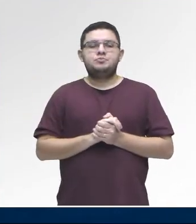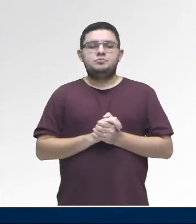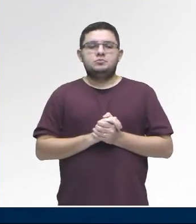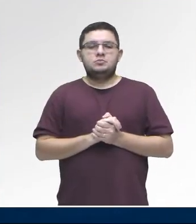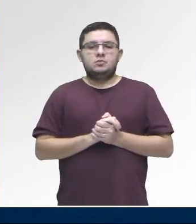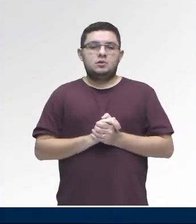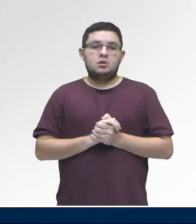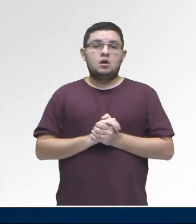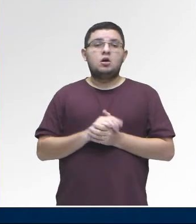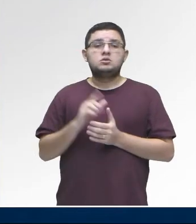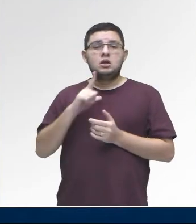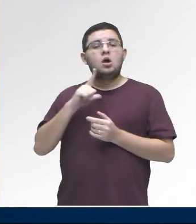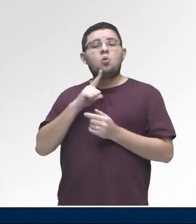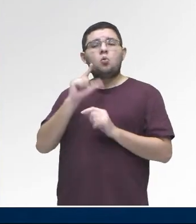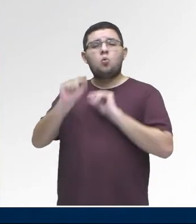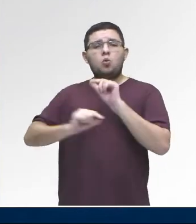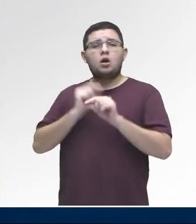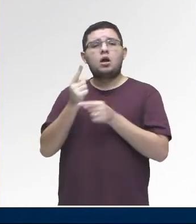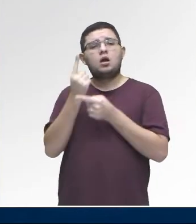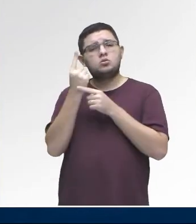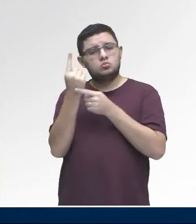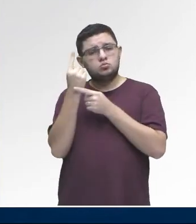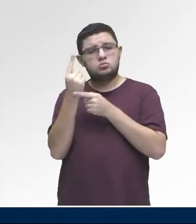uma base.